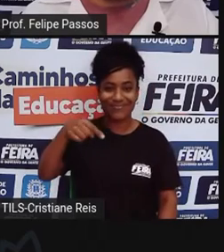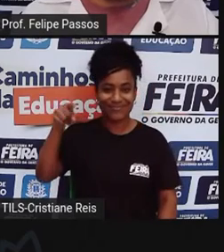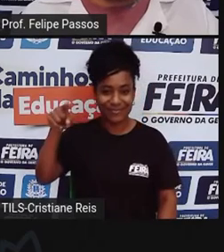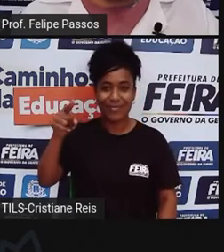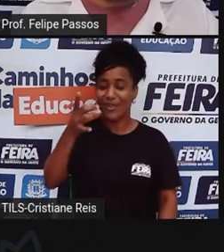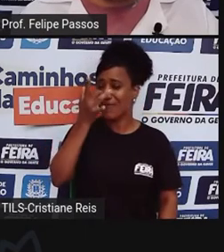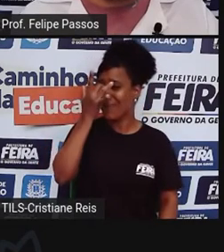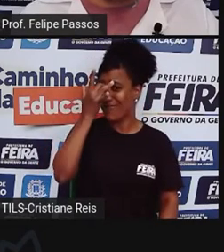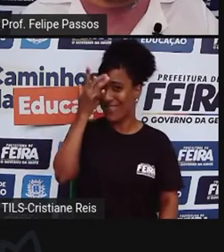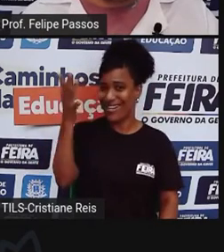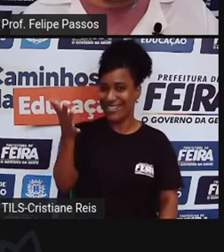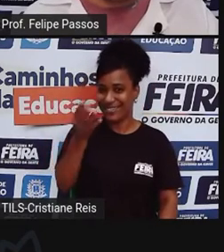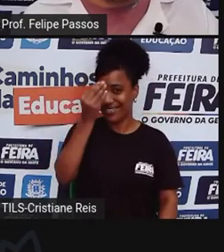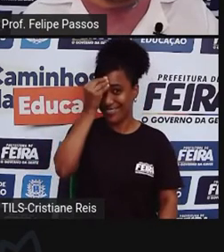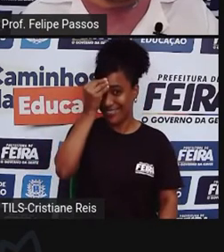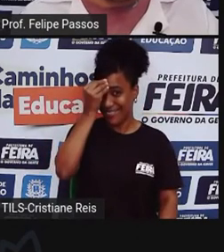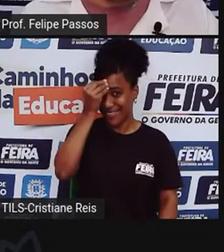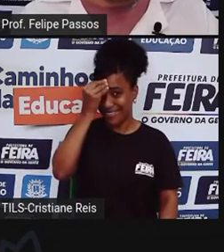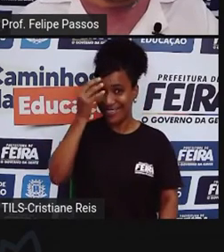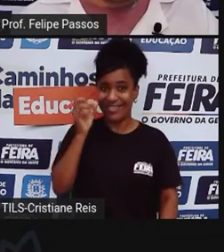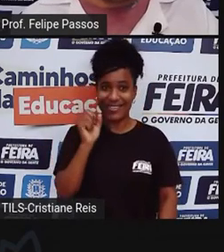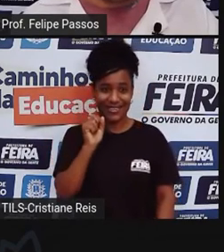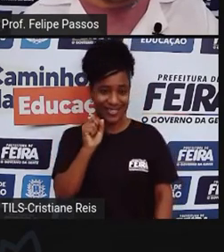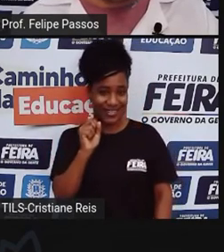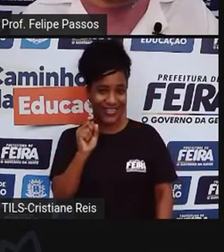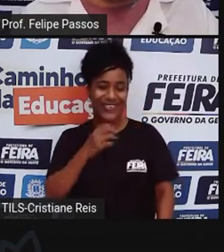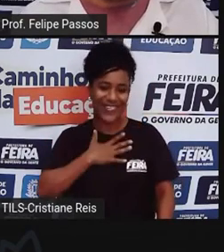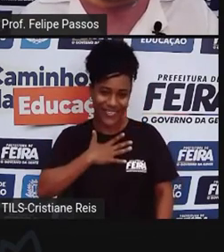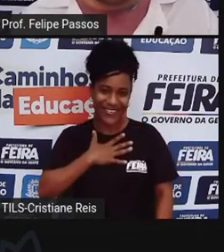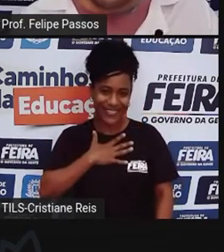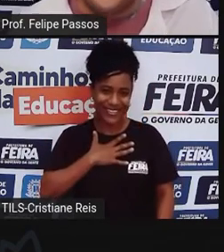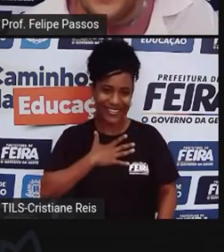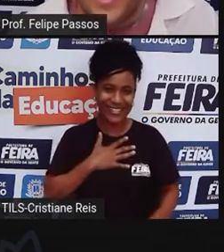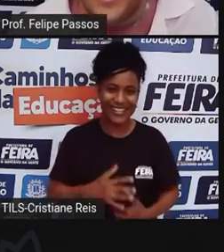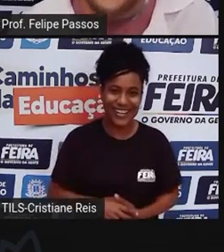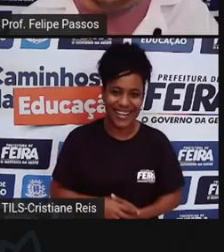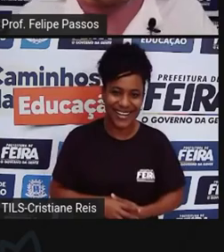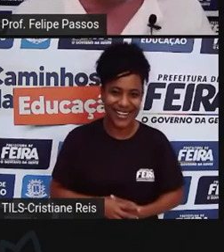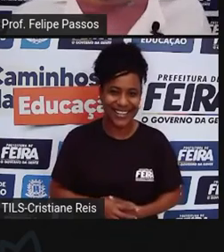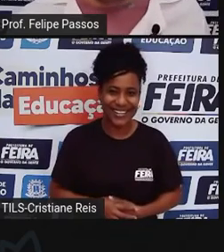se a gente puder fazer, que eu gosto. Ai, corta isso aí.